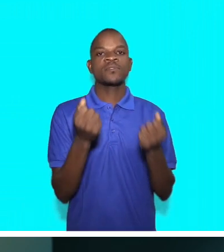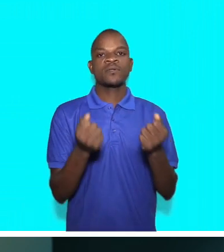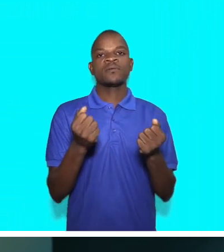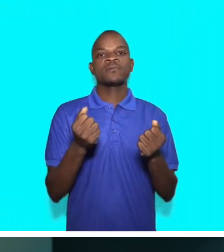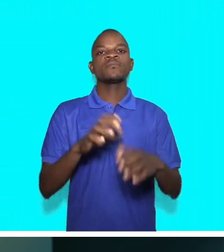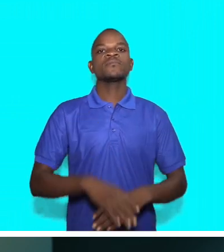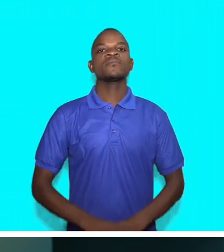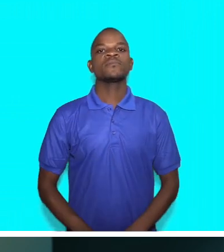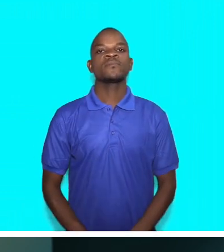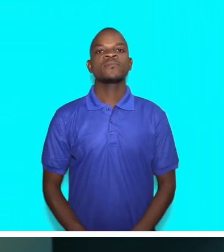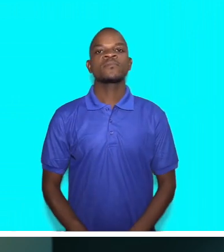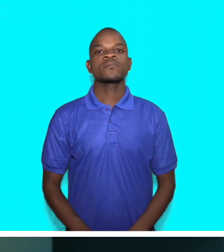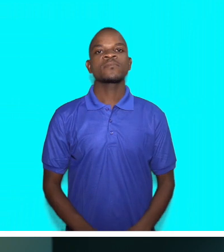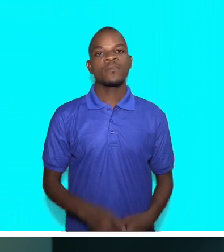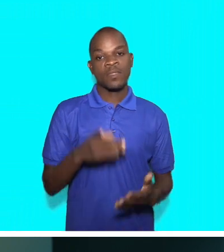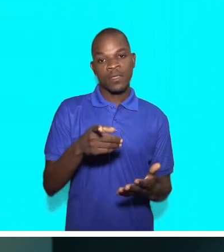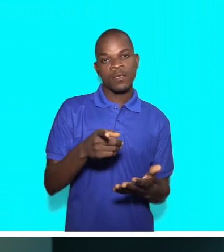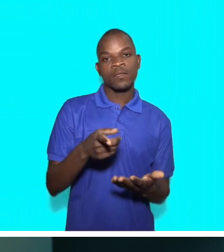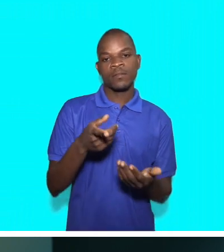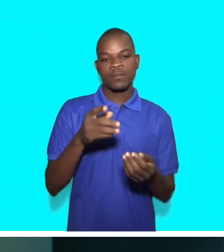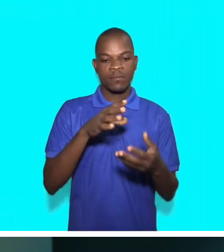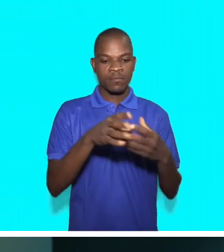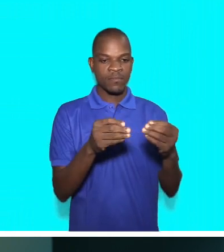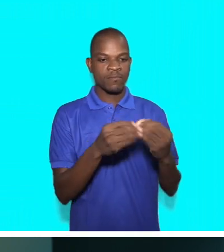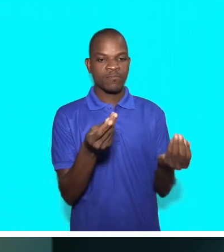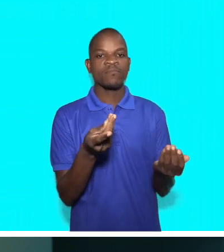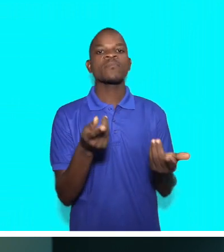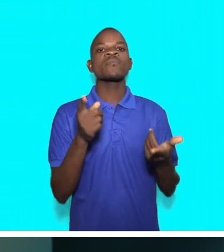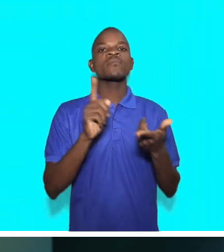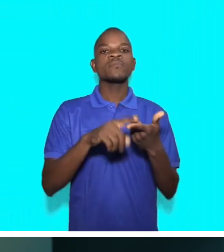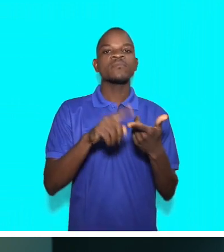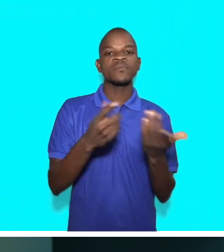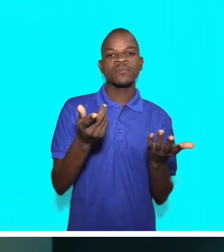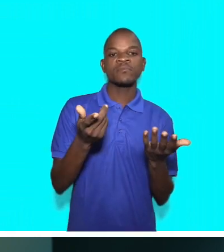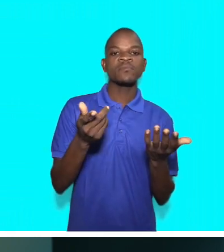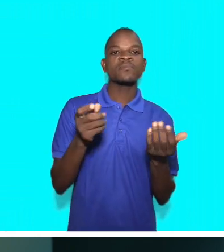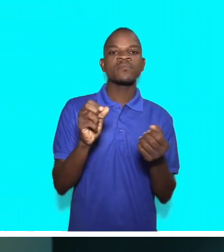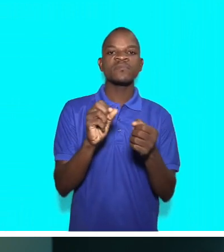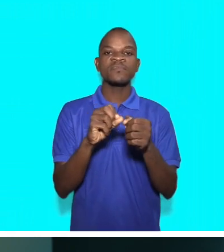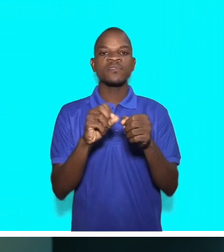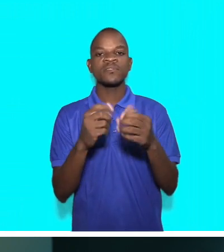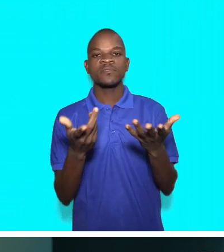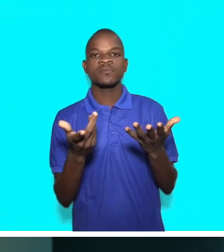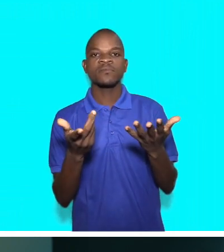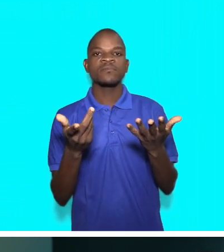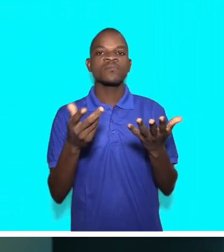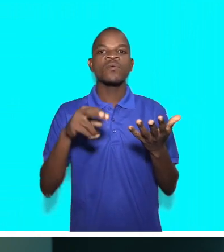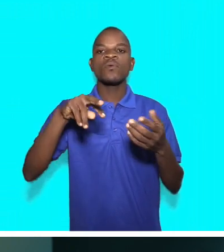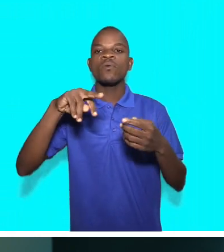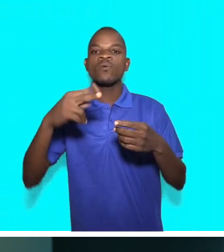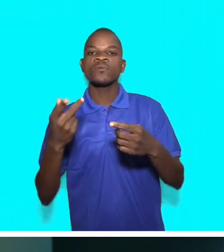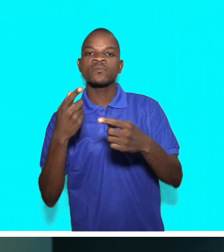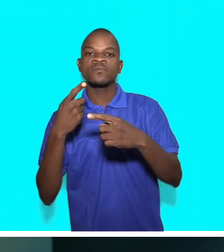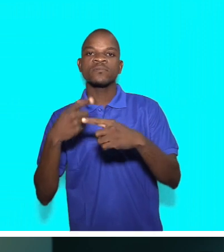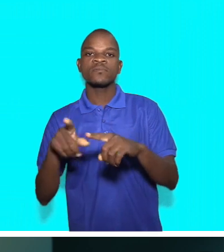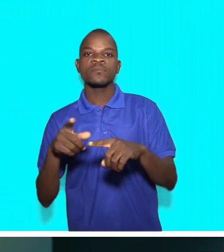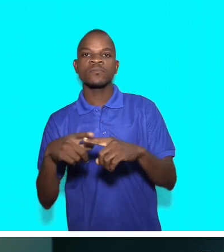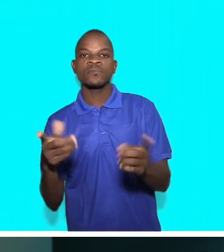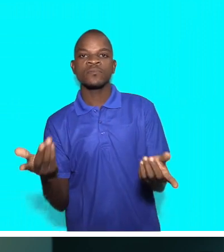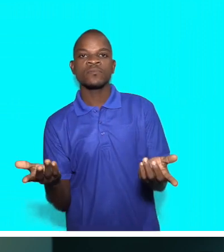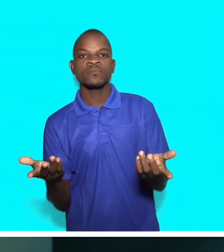ao travão do carro. Esta peça serve também para